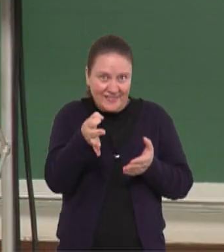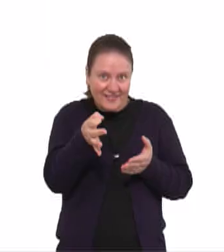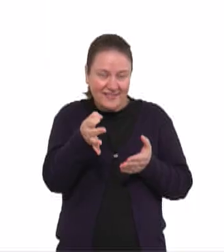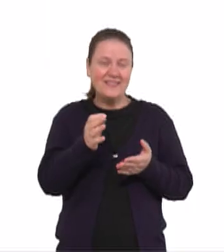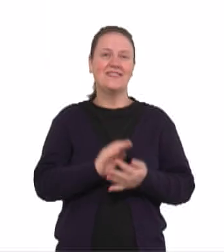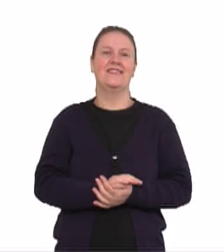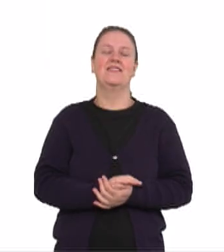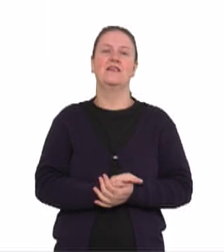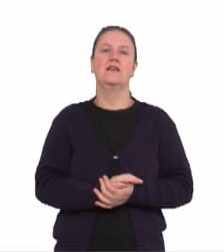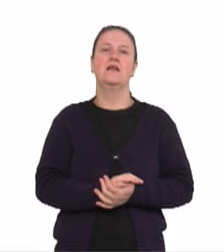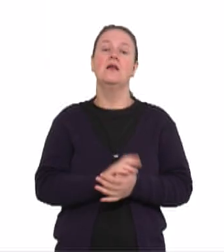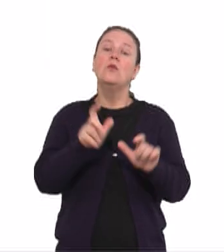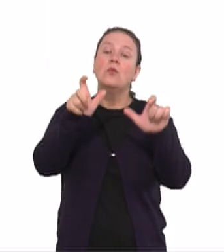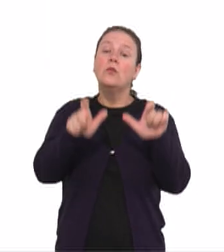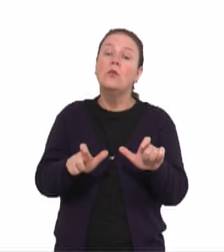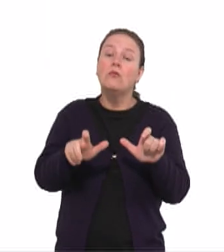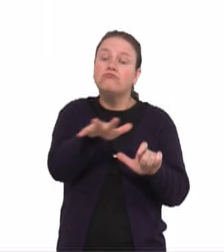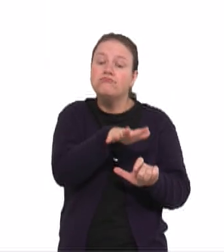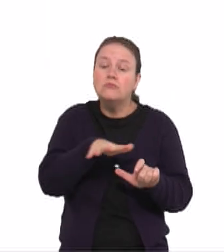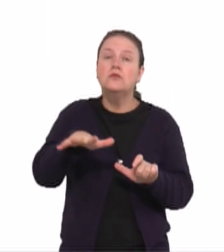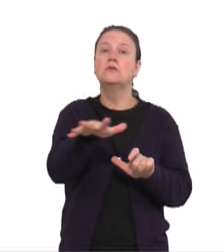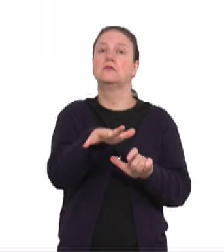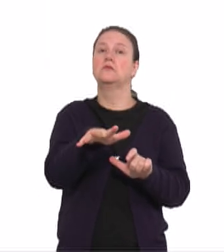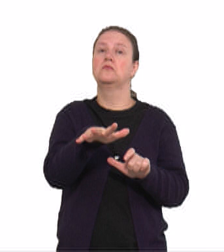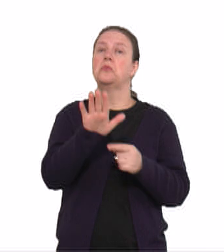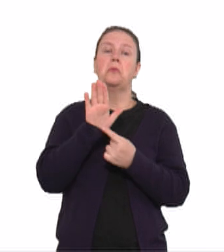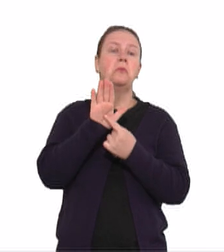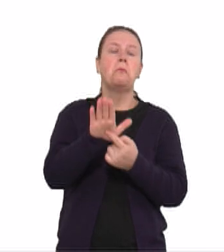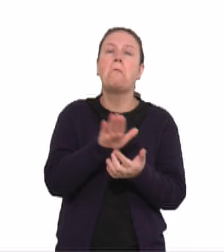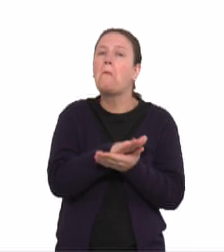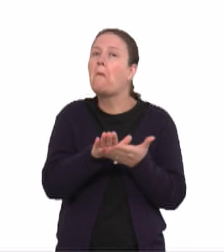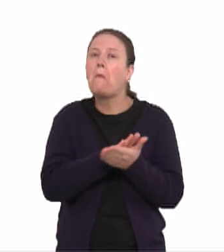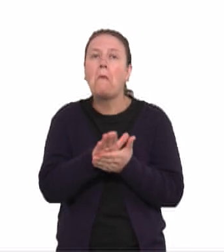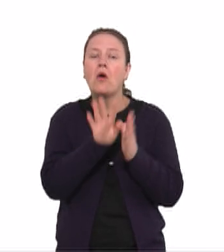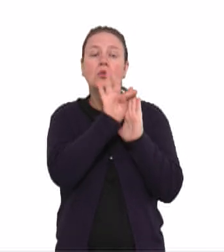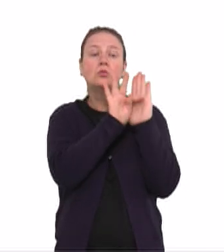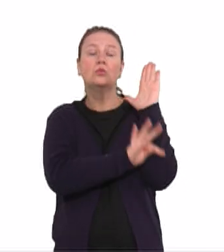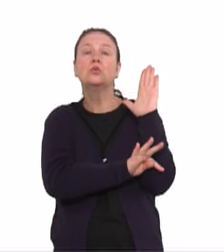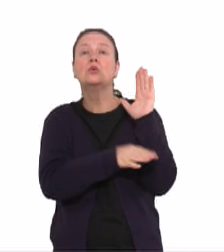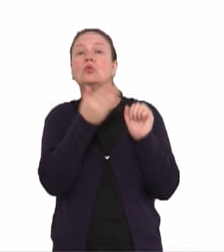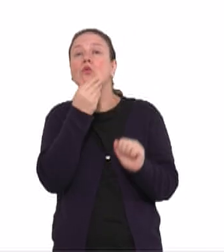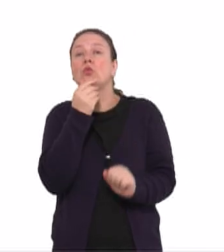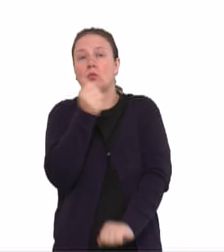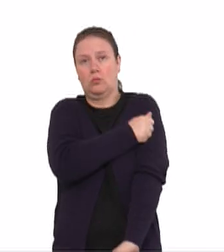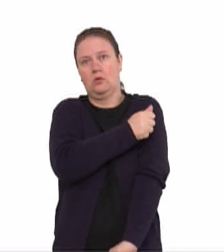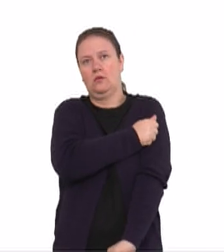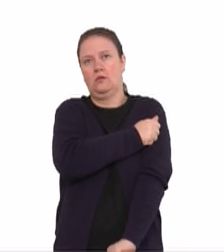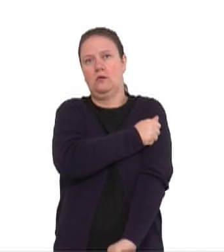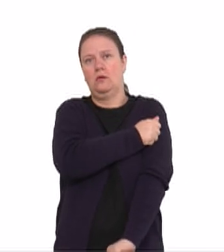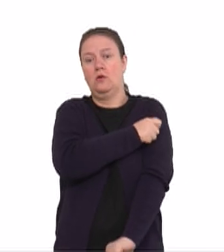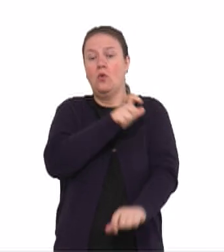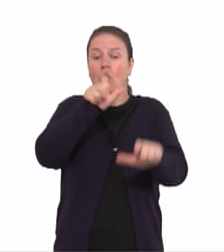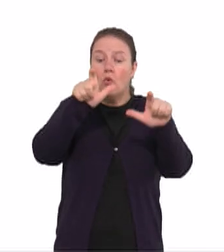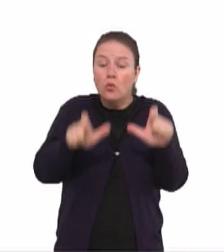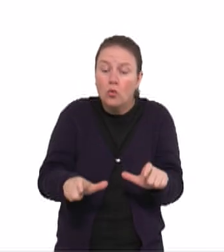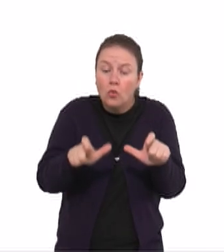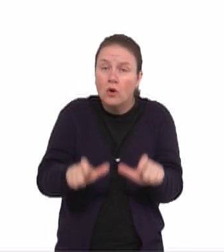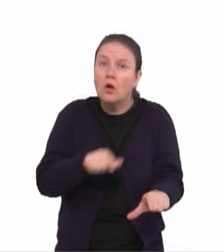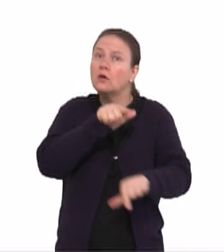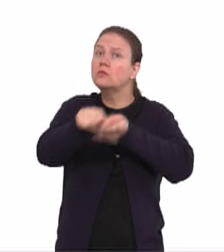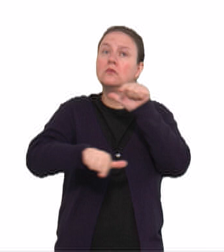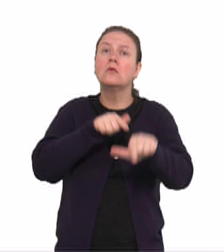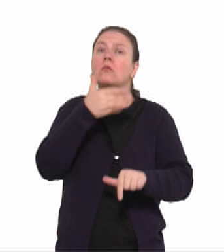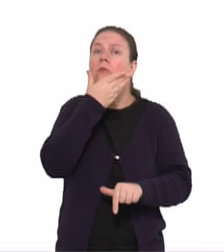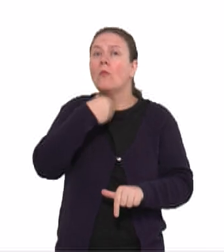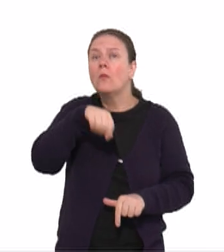Espaço que não aparece no texto do Leonardo. local de trabalho do pai. Aparece